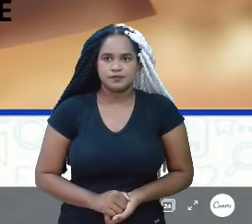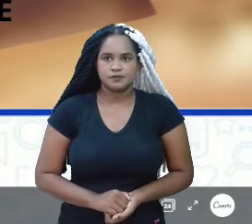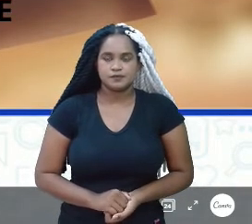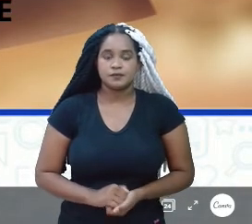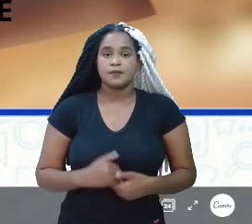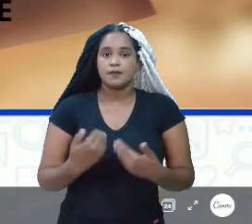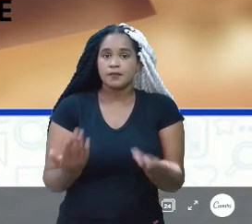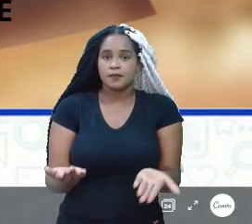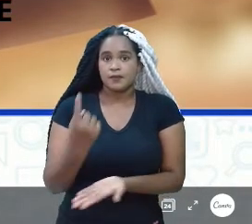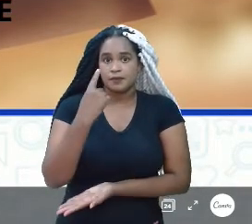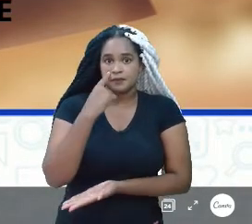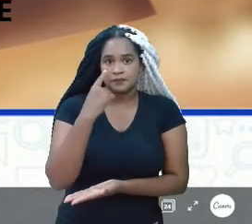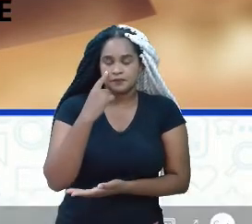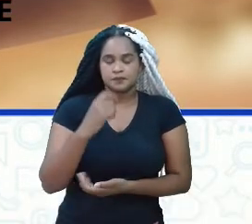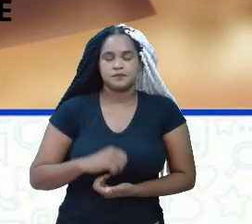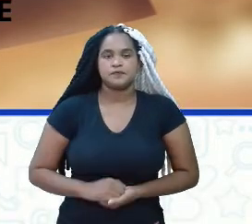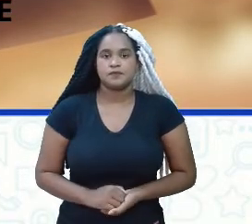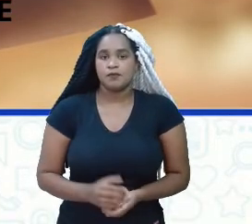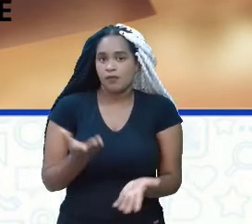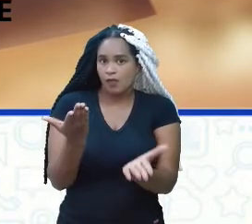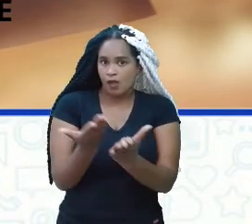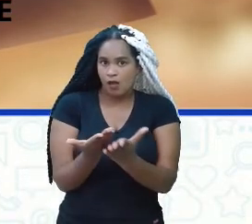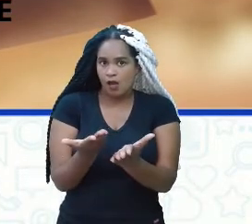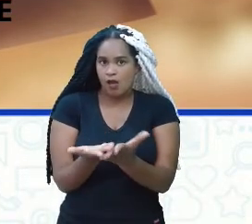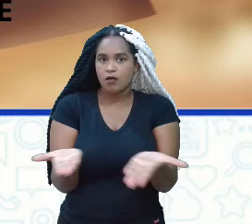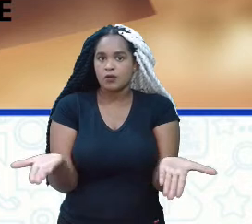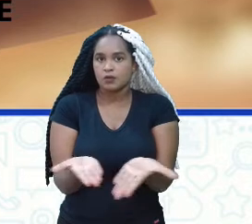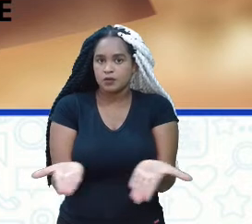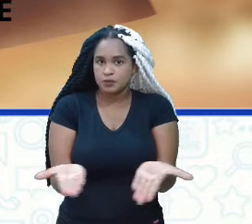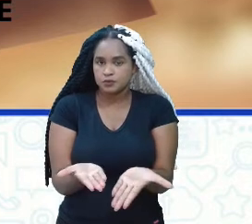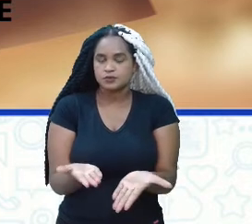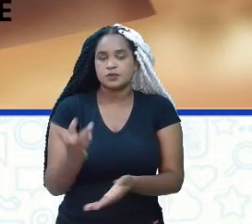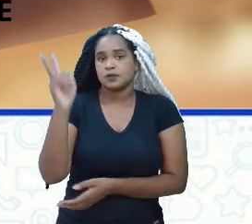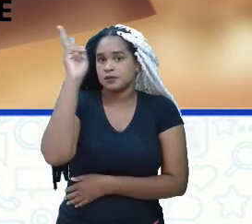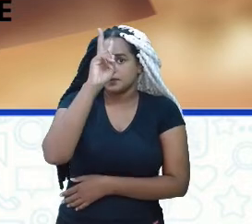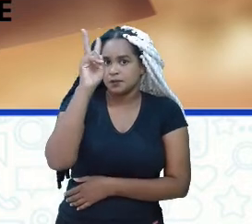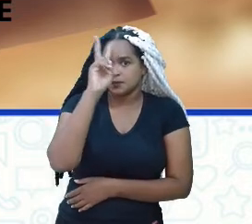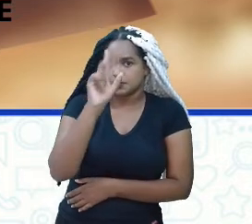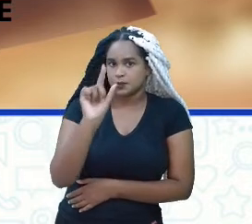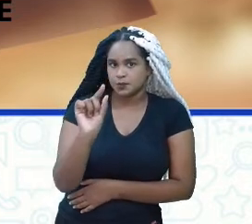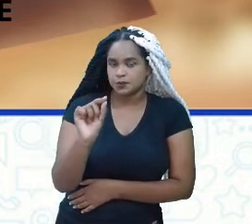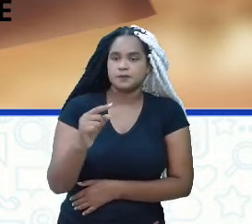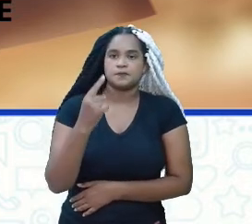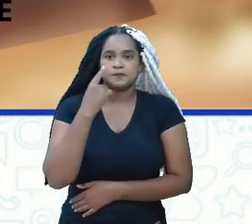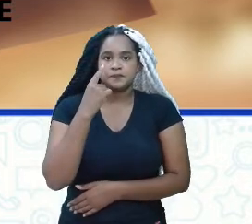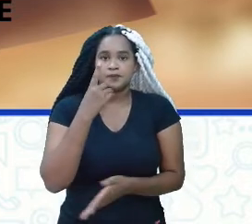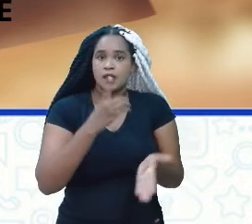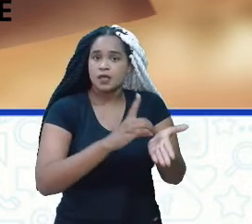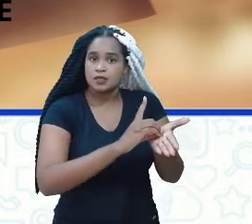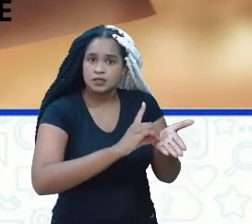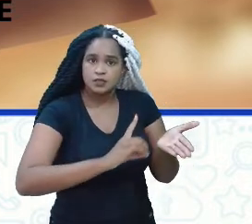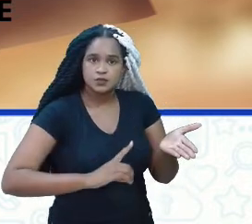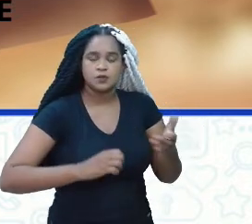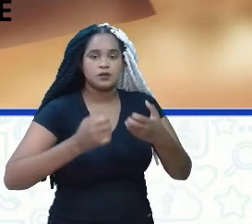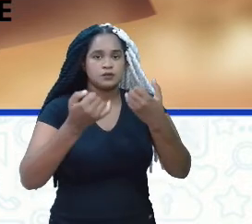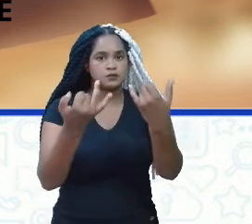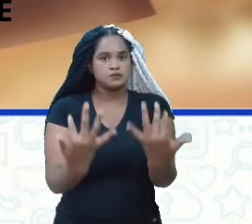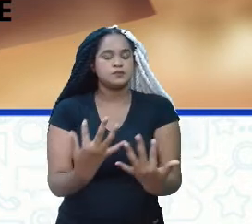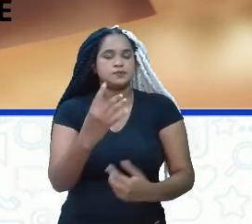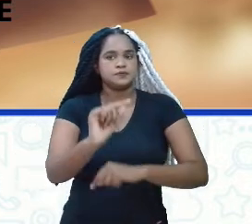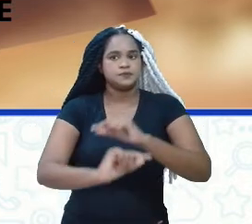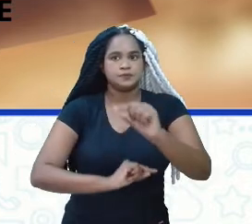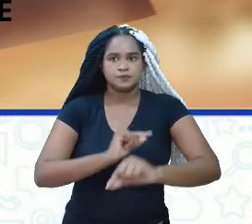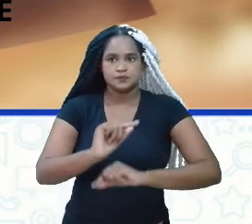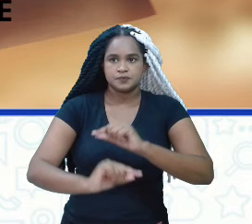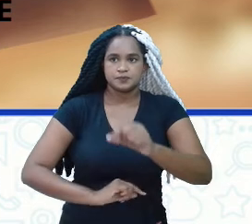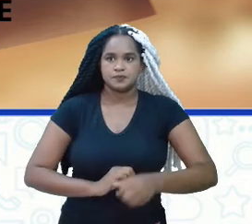Então, na aula de hoje, eu vou lembrar para vocês o que diz o dicionário. O dicionário diz que